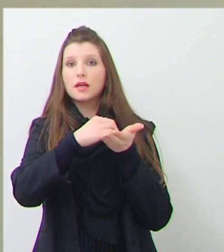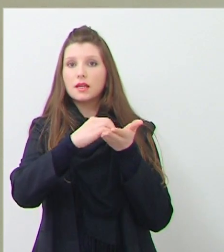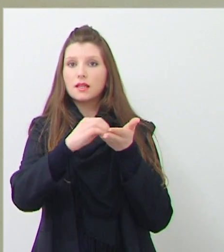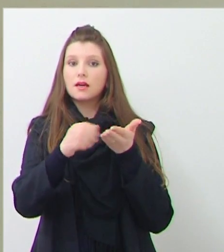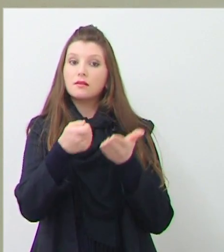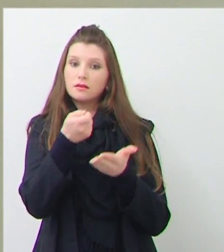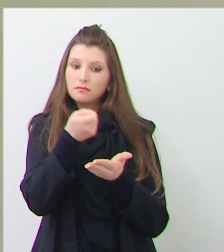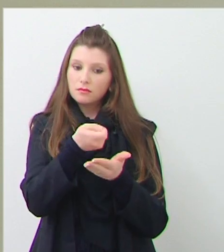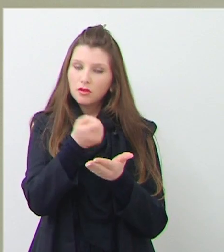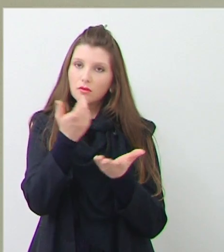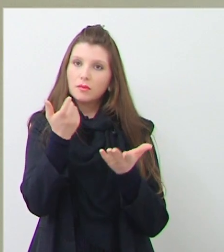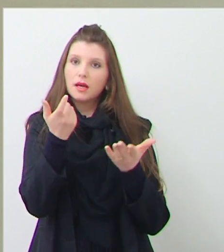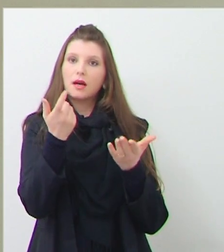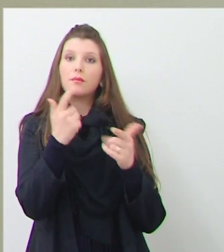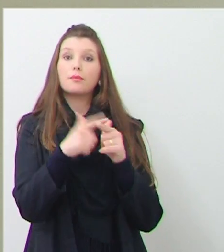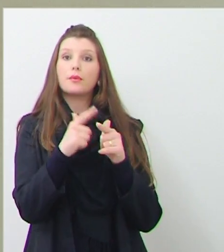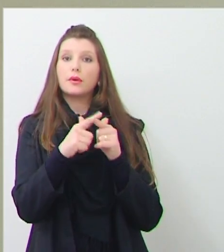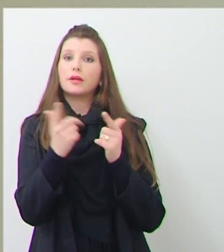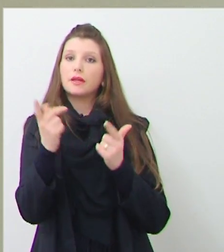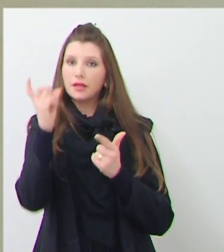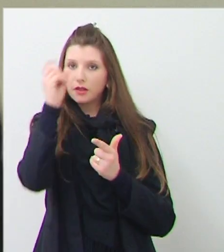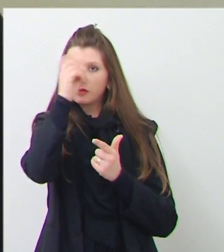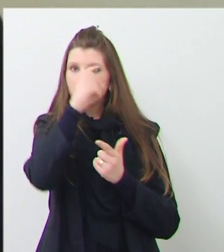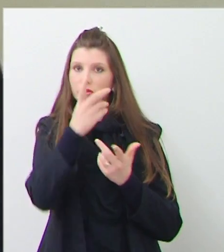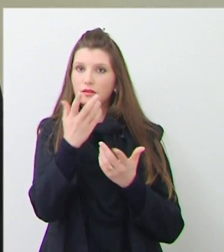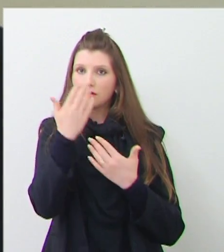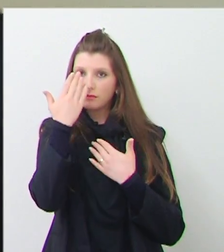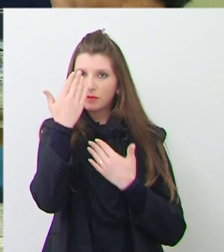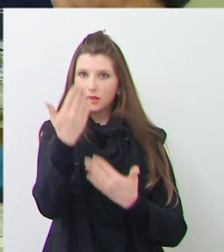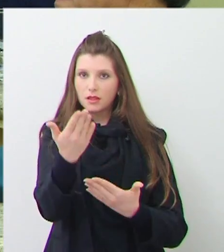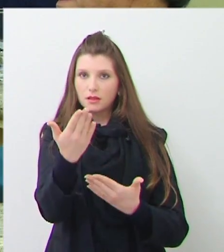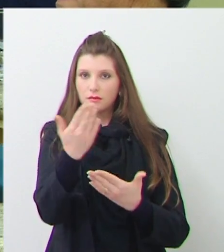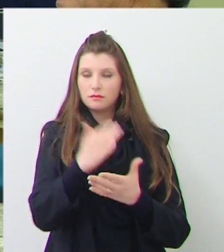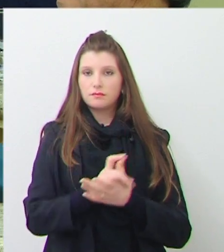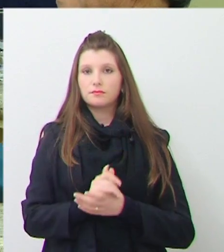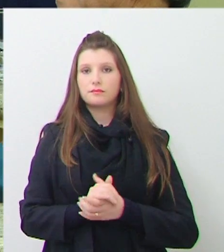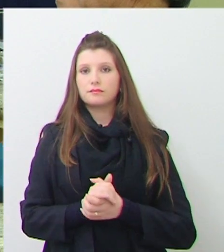Né? Mas, realmente, o estado é feio mesmo. Obrigado, senhor presidente.